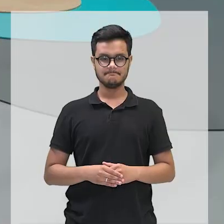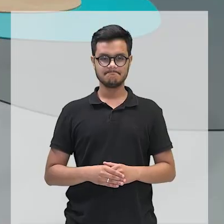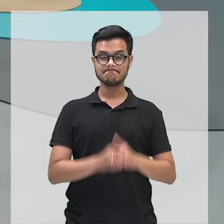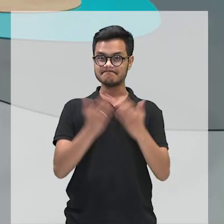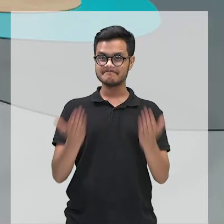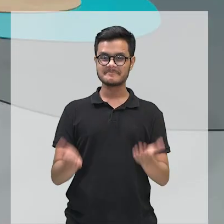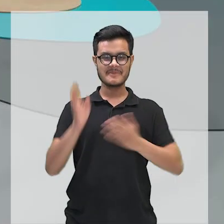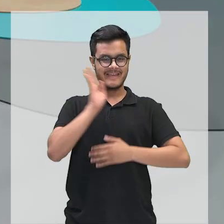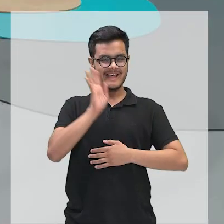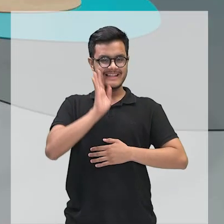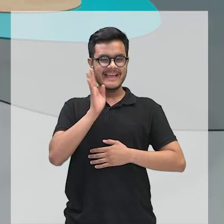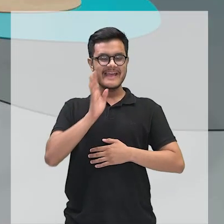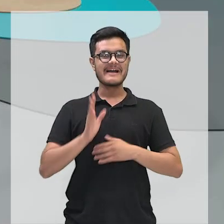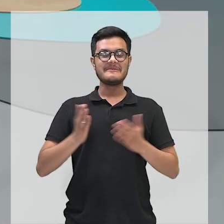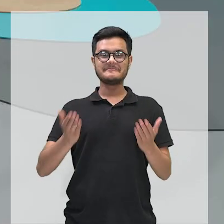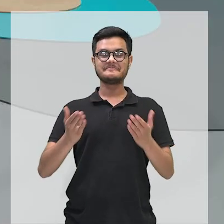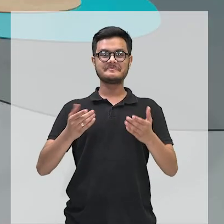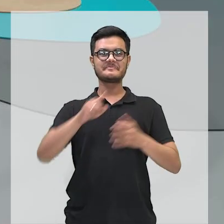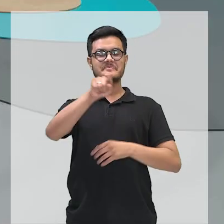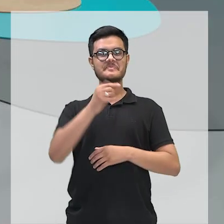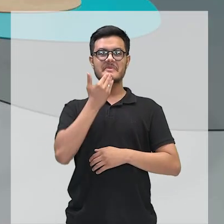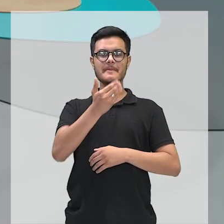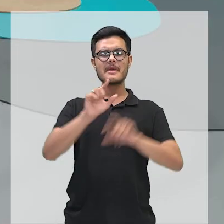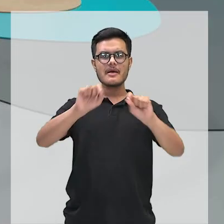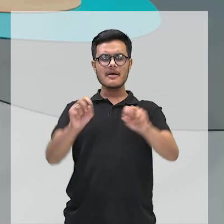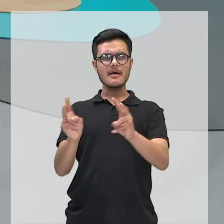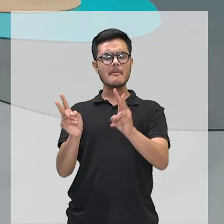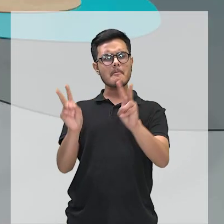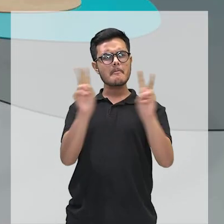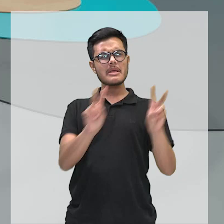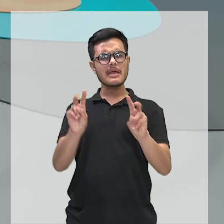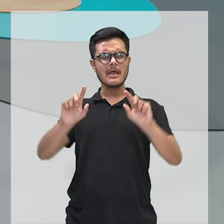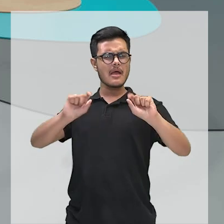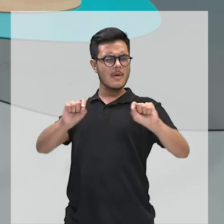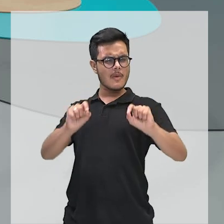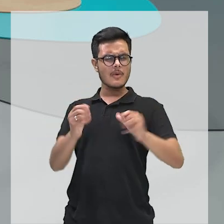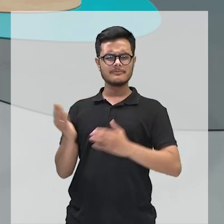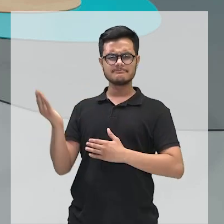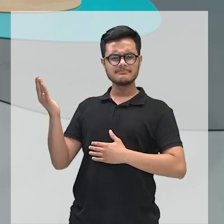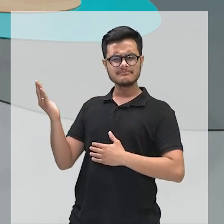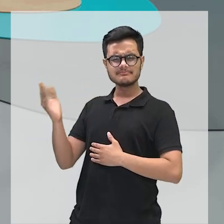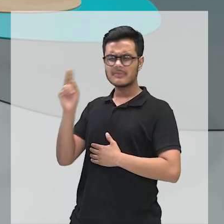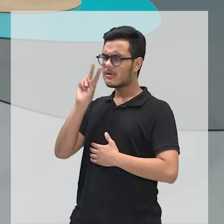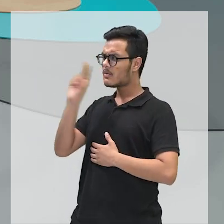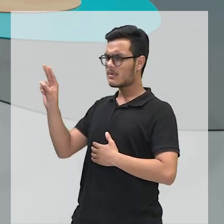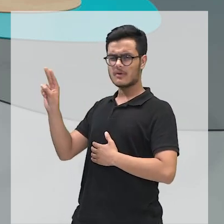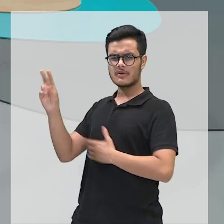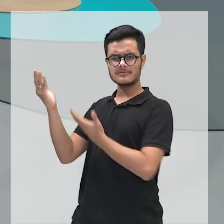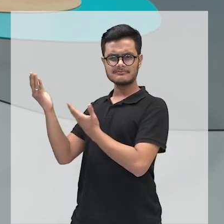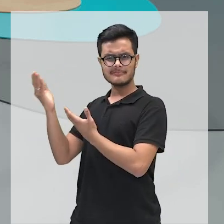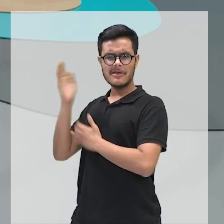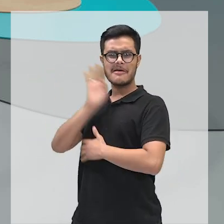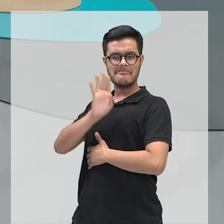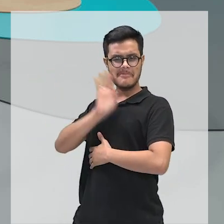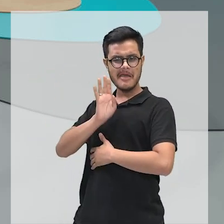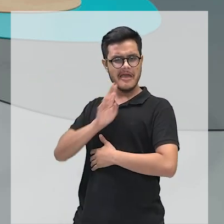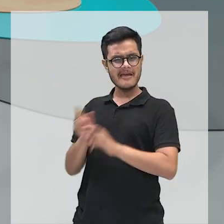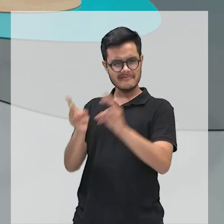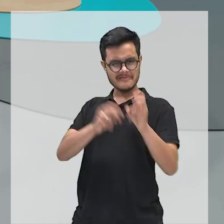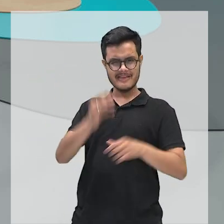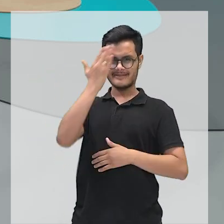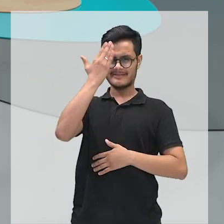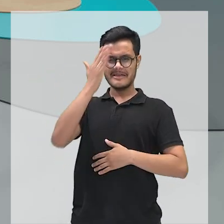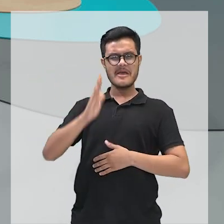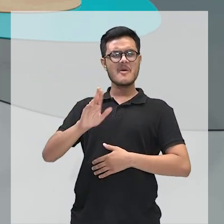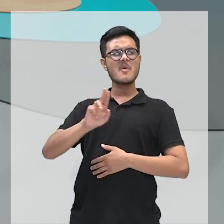Muito bem, estamos de volta e já peço para vocês observarem aqui essas imagens. E aí, vocês conseguem